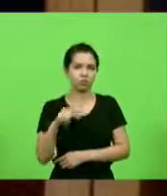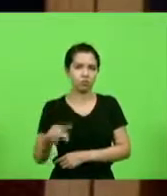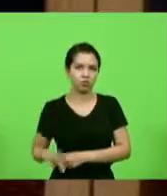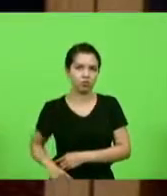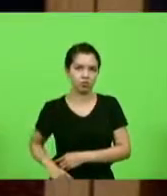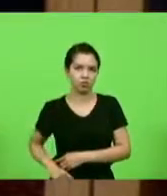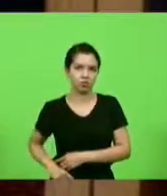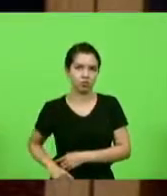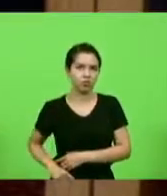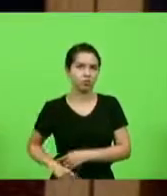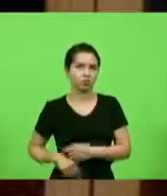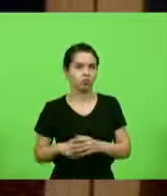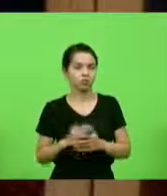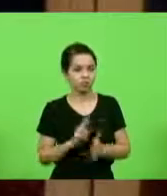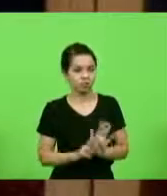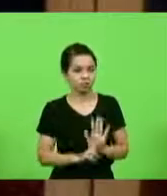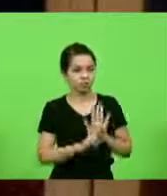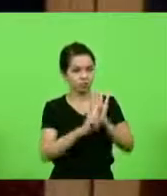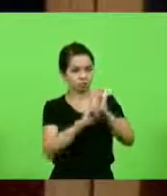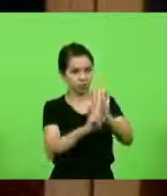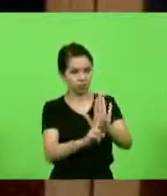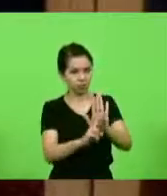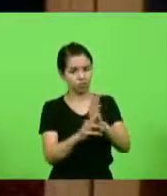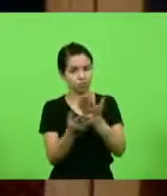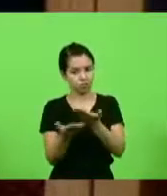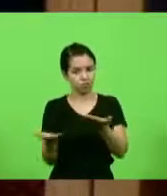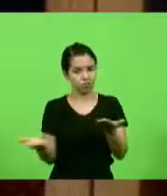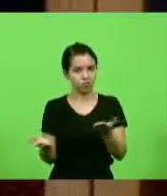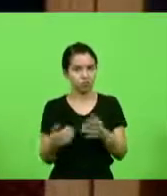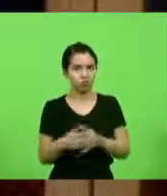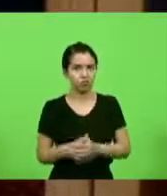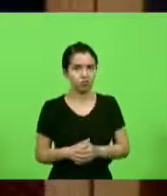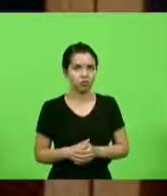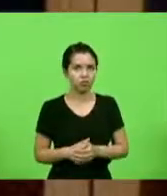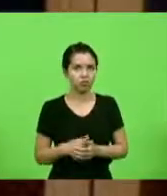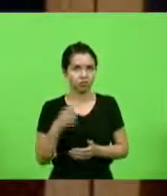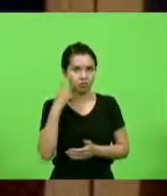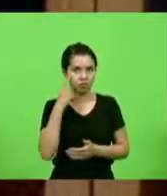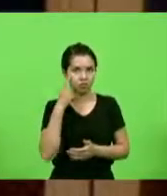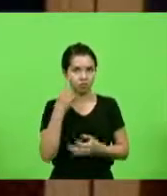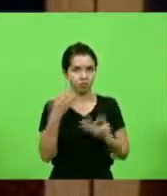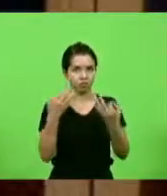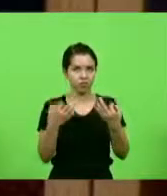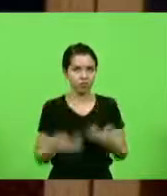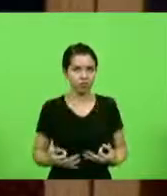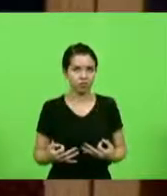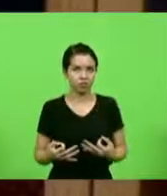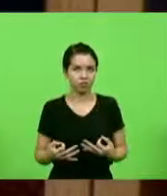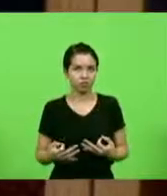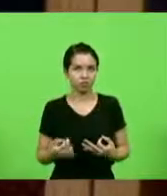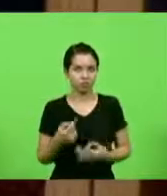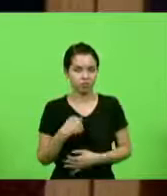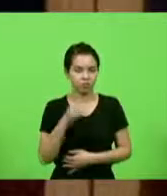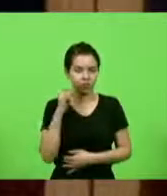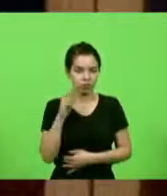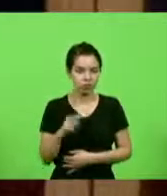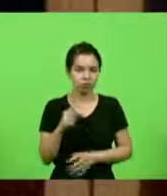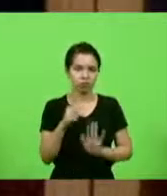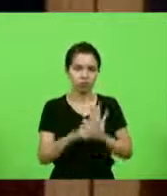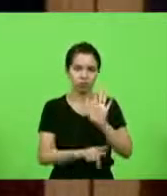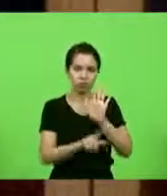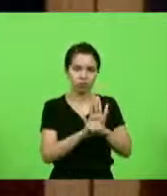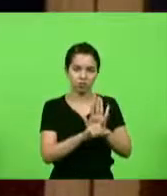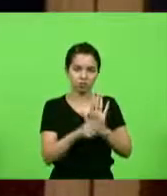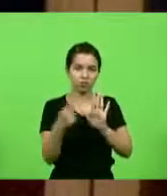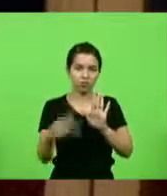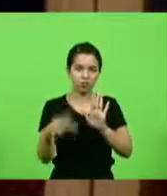representante? Francamente, eu vejo tanta lucidez nessa matéria. Eu própria, quando vi o projeto de lei da deputada Luciane,